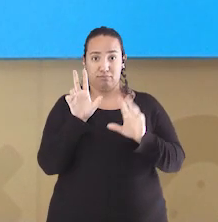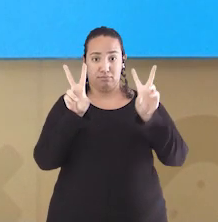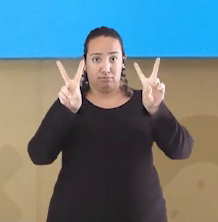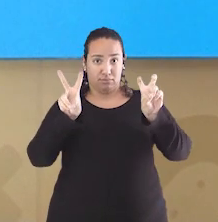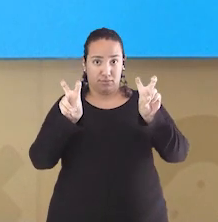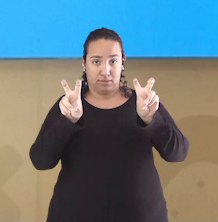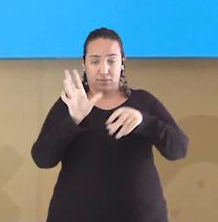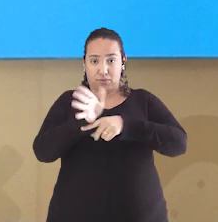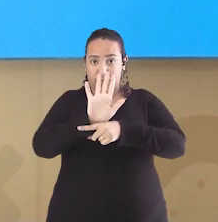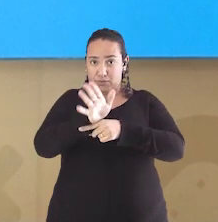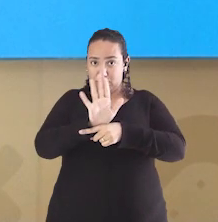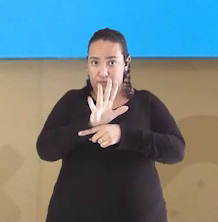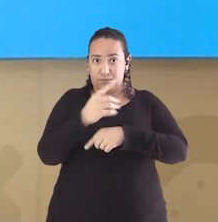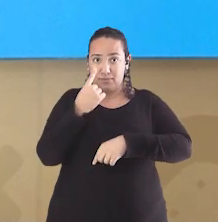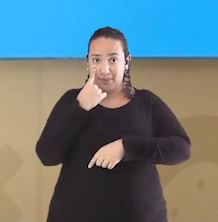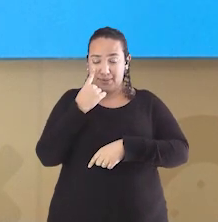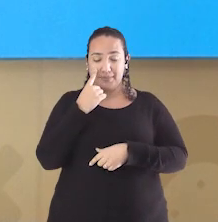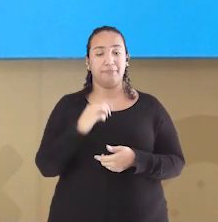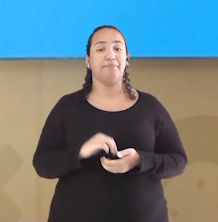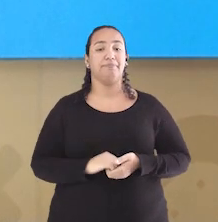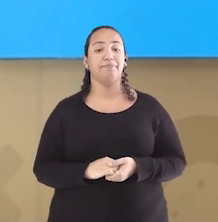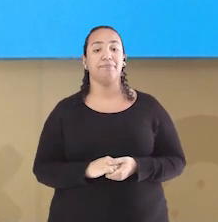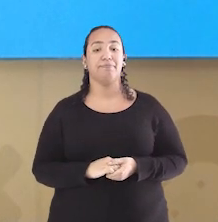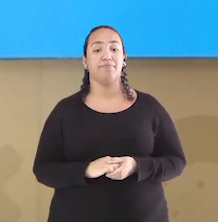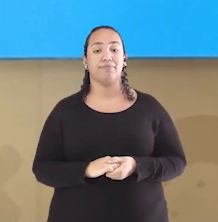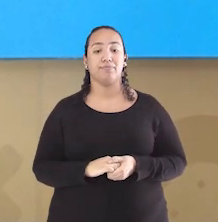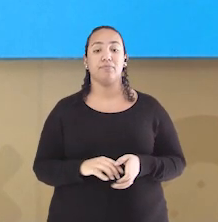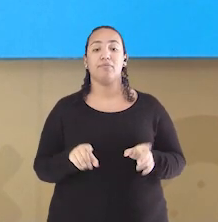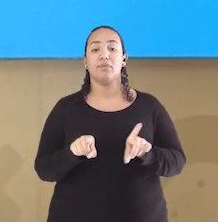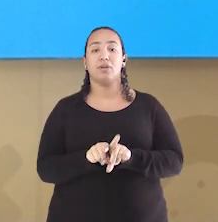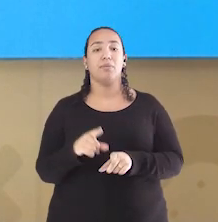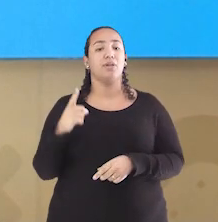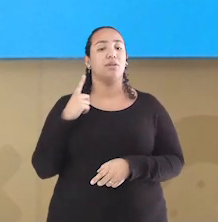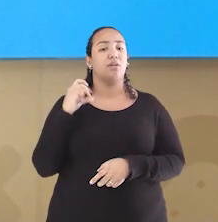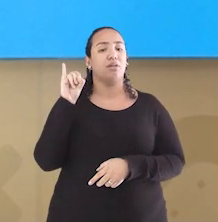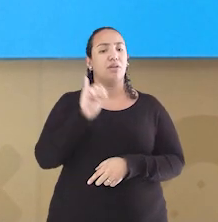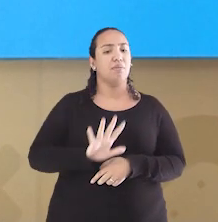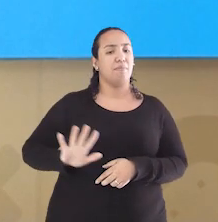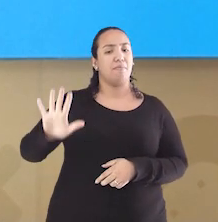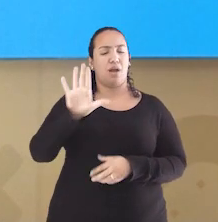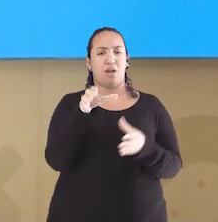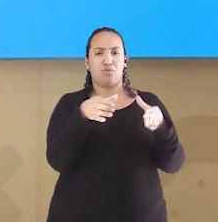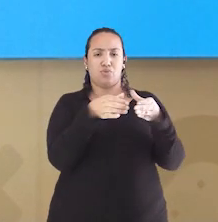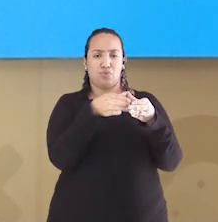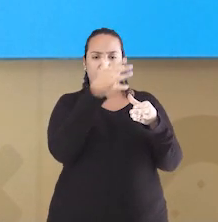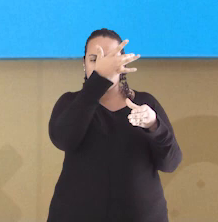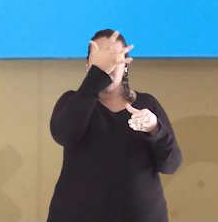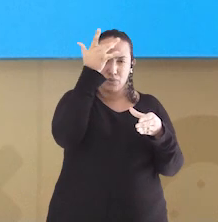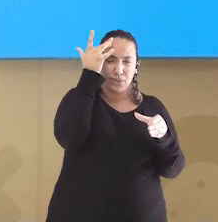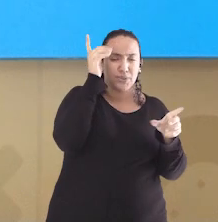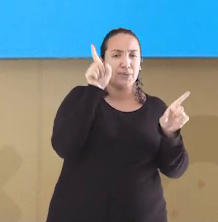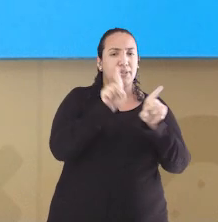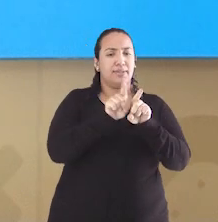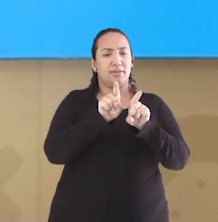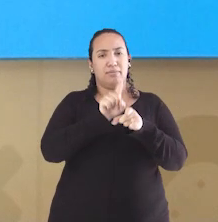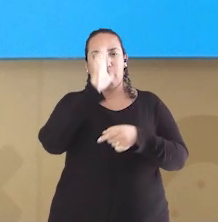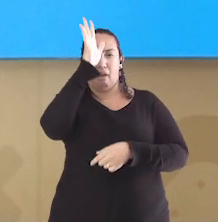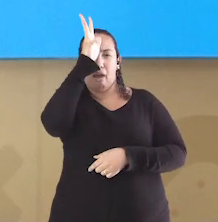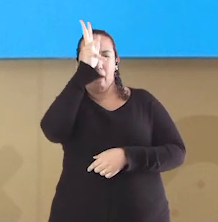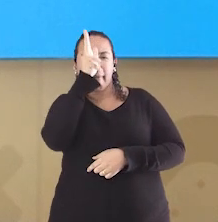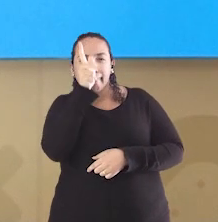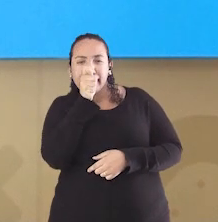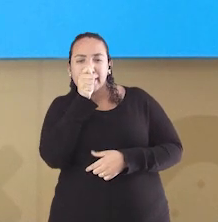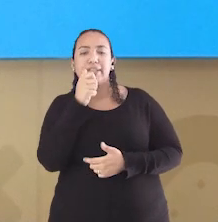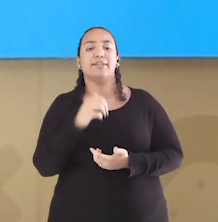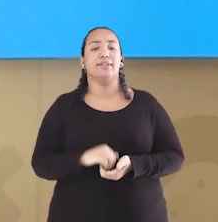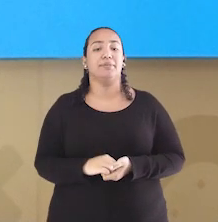o título do filme, ok? Cidade de Deus, e uma composição de imagens aqui, um grupo de pessoas, uma galinha,